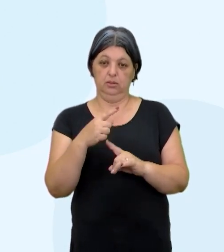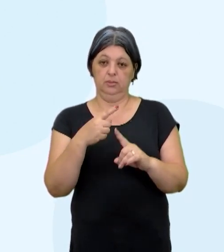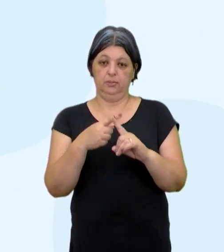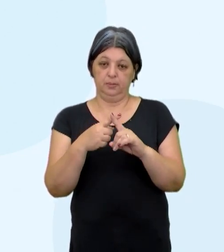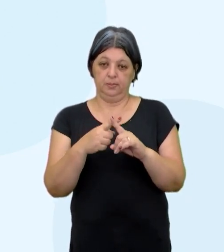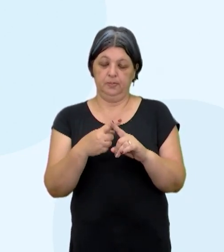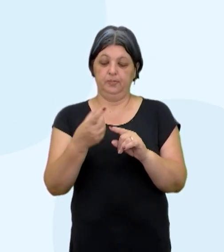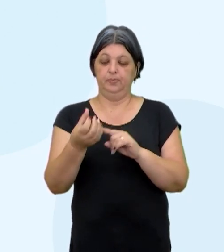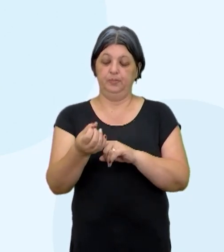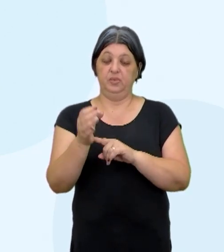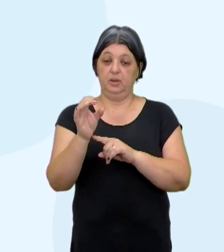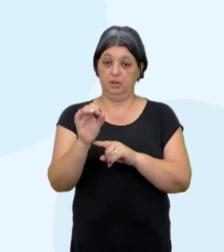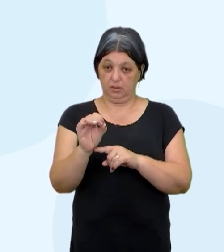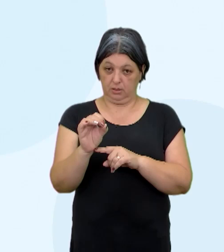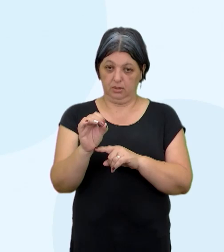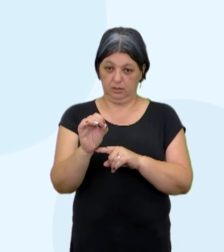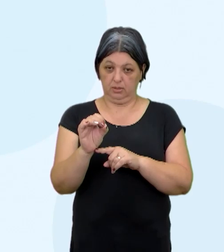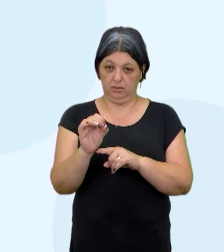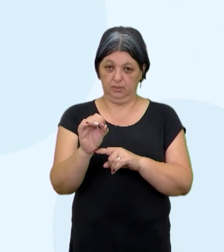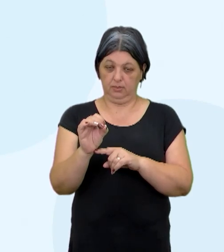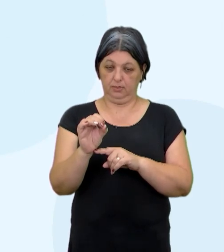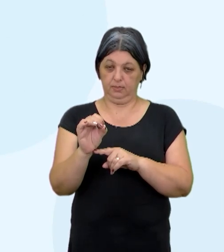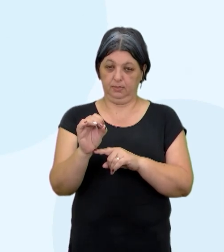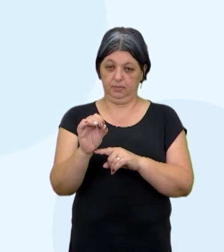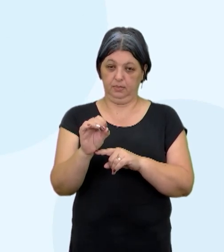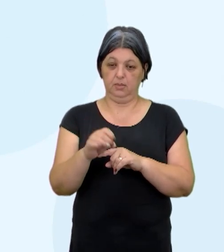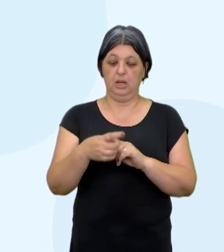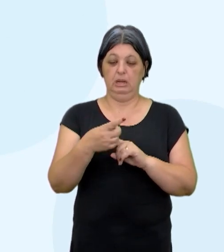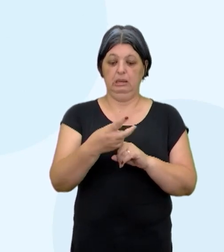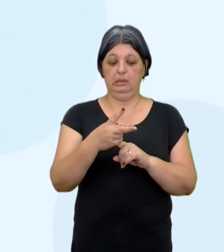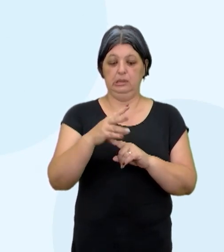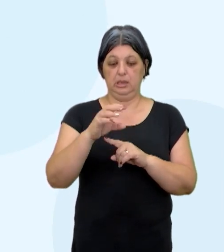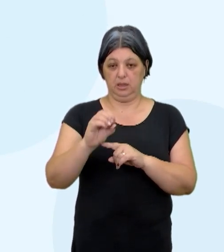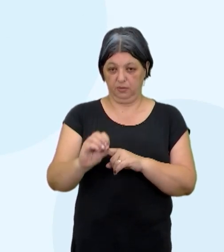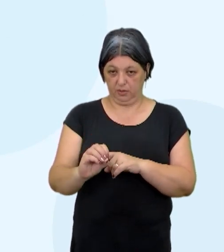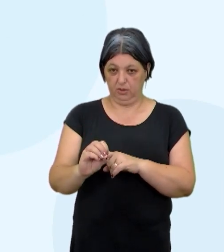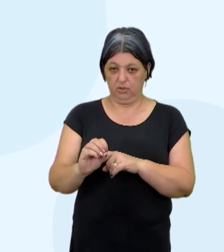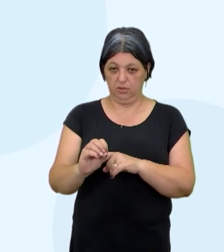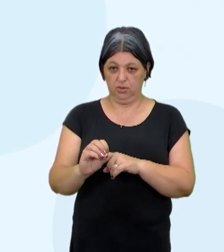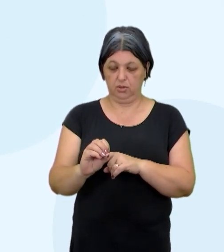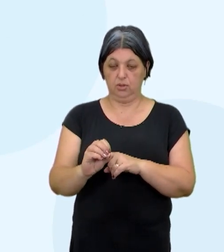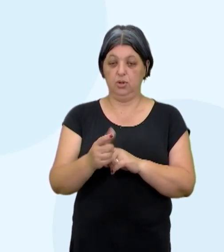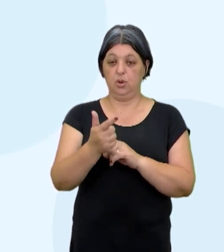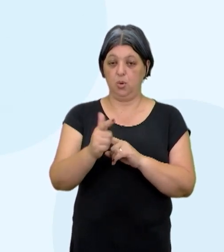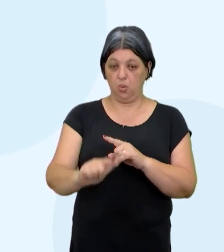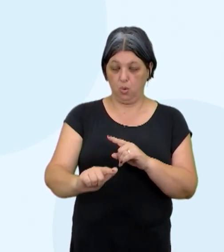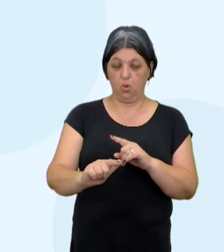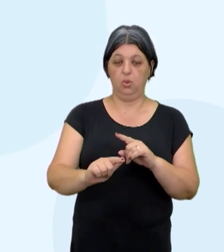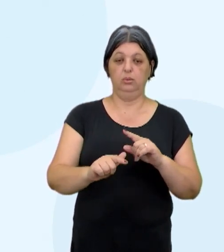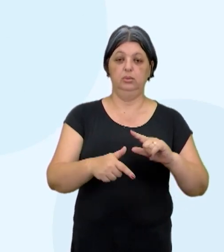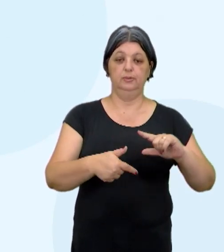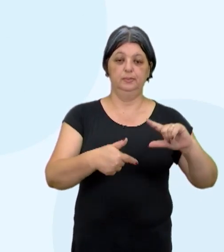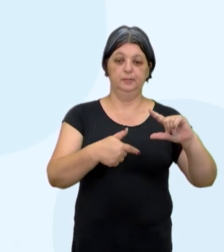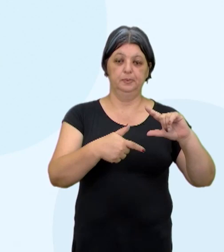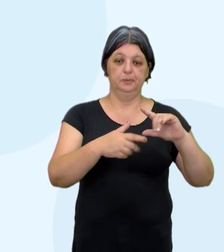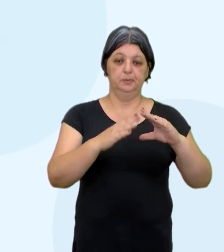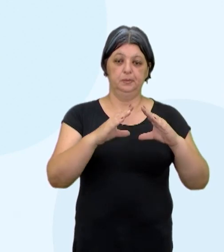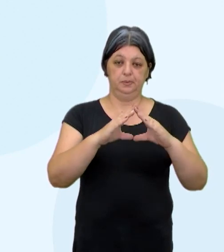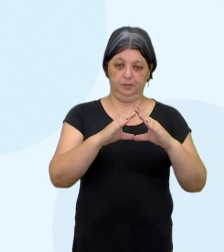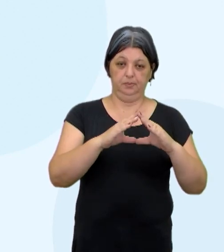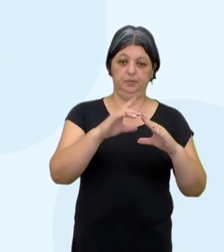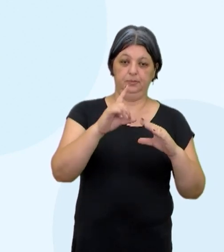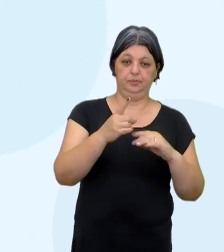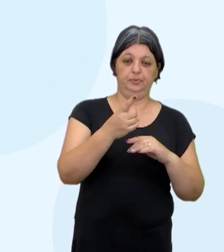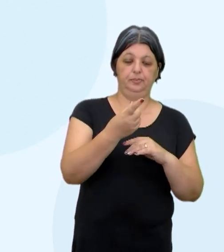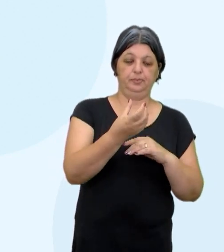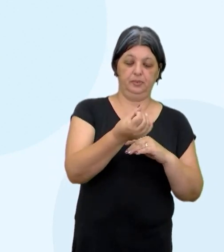que é 60, com o ângulo do nosso hexágono, 120, e com o outro triângulo, 60, deu 360.